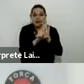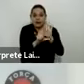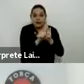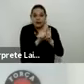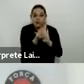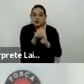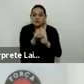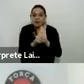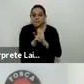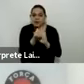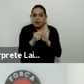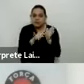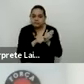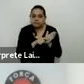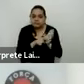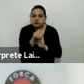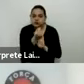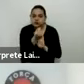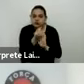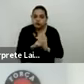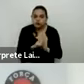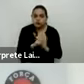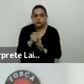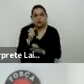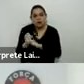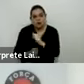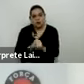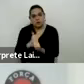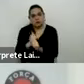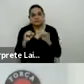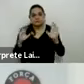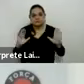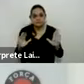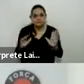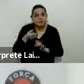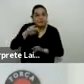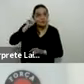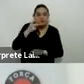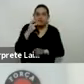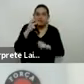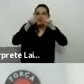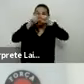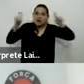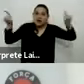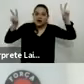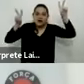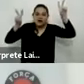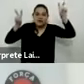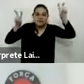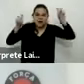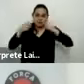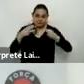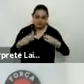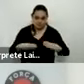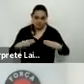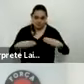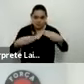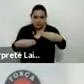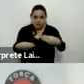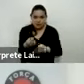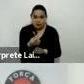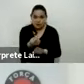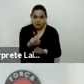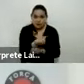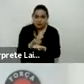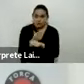também ontem dito uma frase extremamente absurda pelo ministro da Economia,